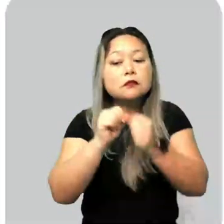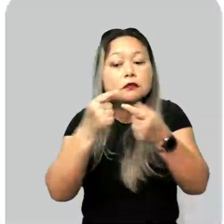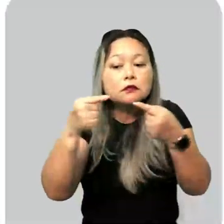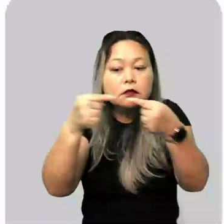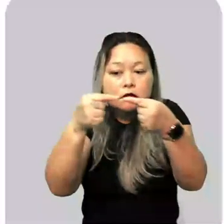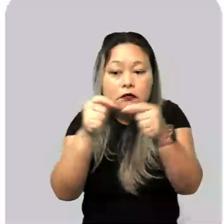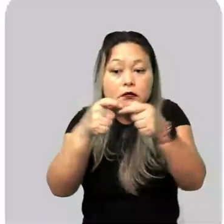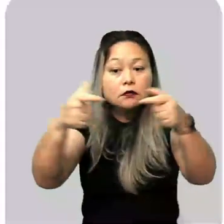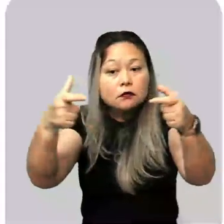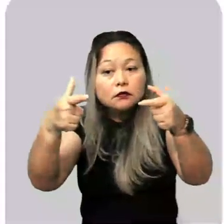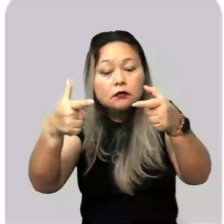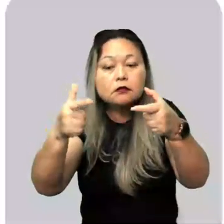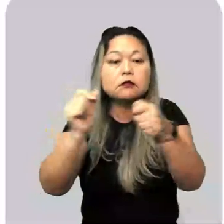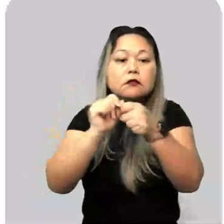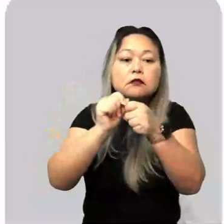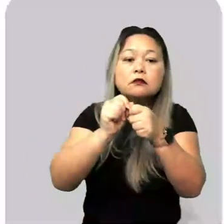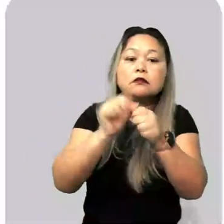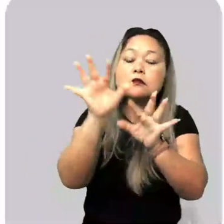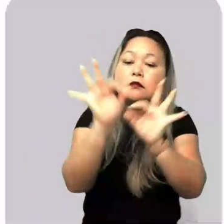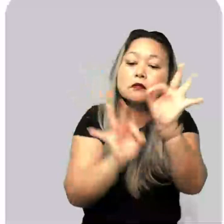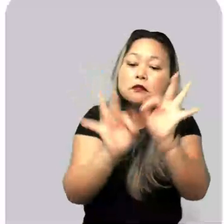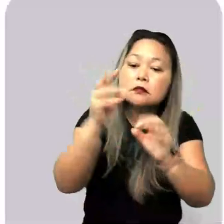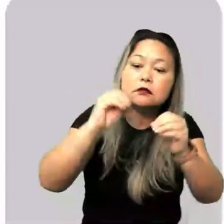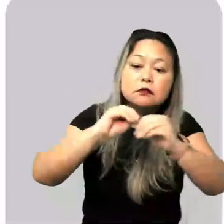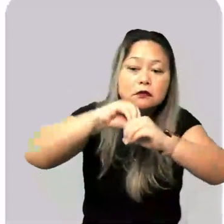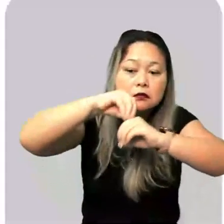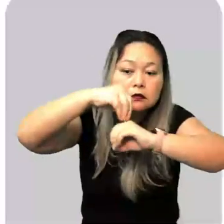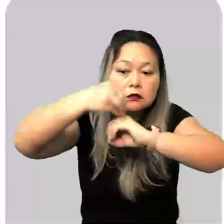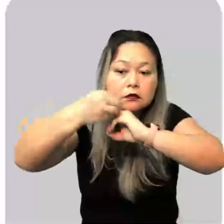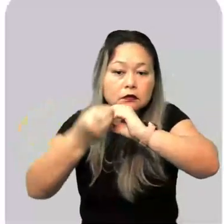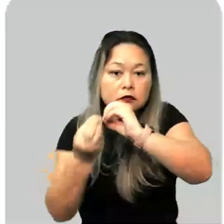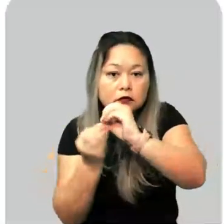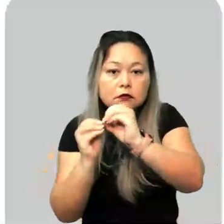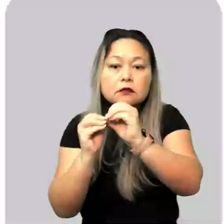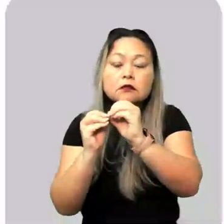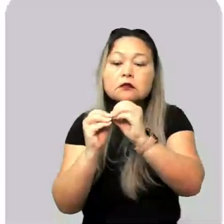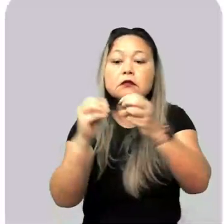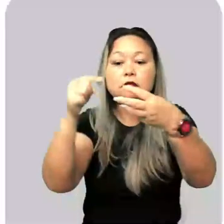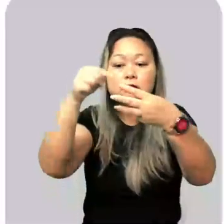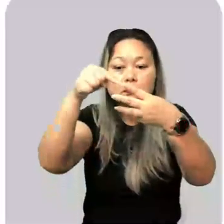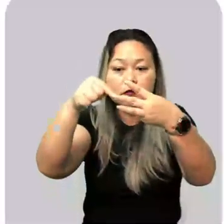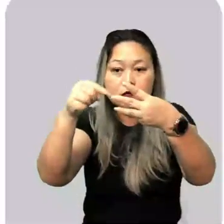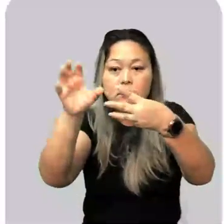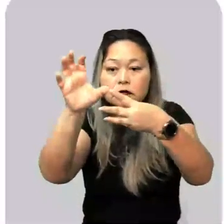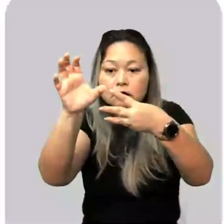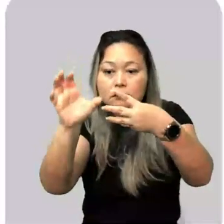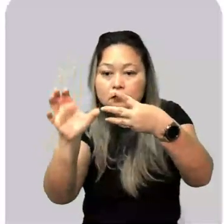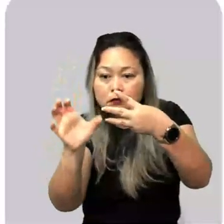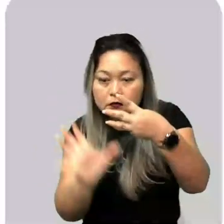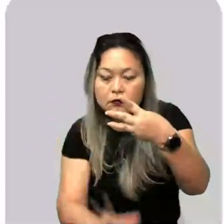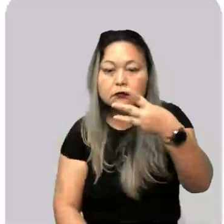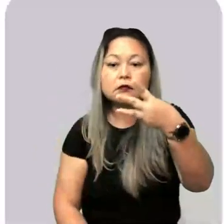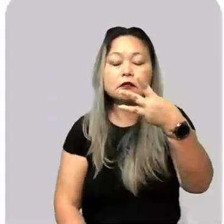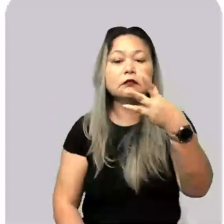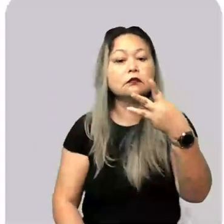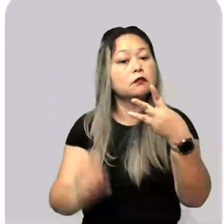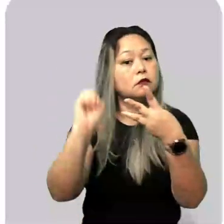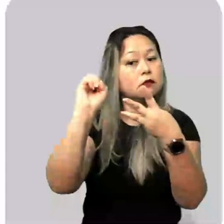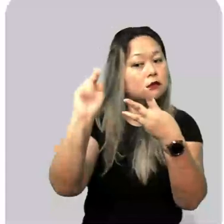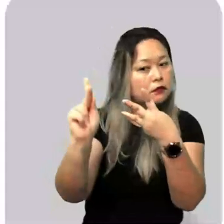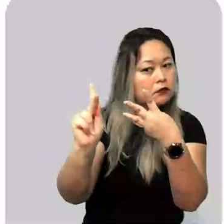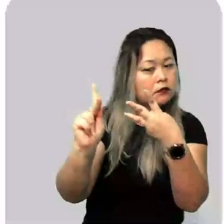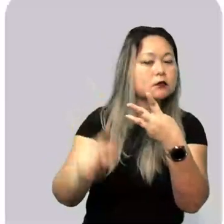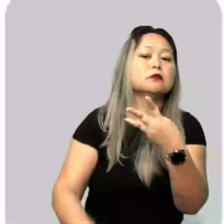de acordo com o tamanho e a organização de suas moléculas em 3 grupos. Ok,